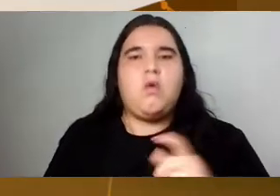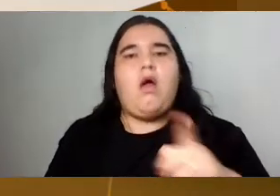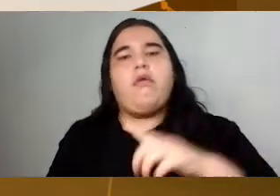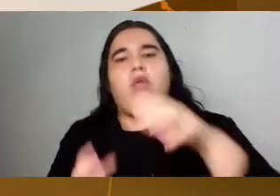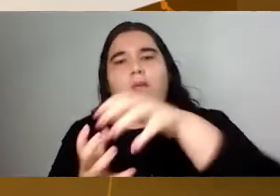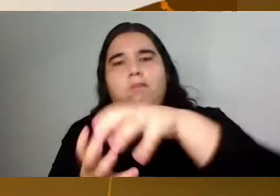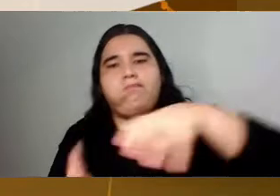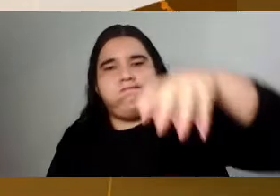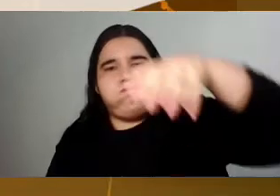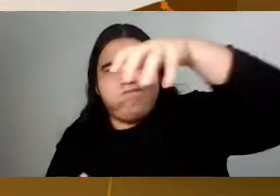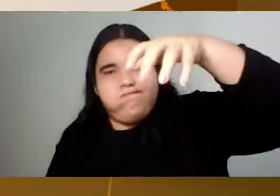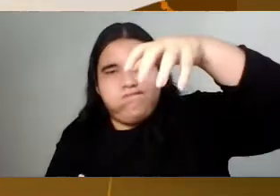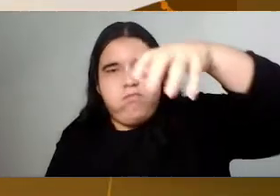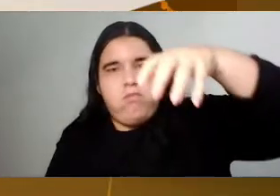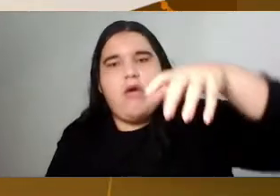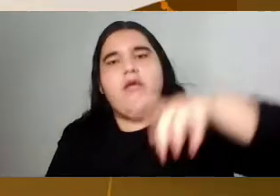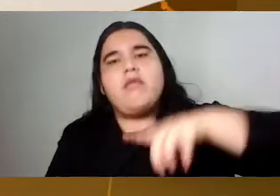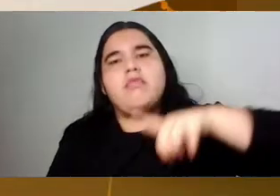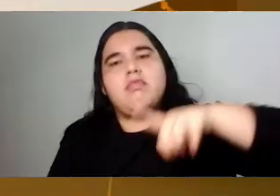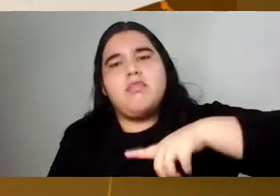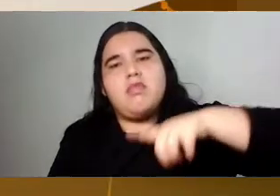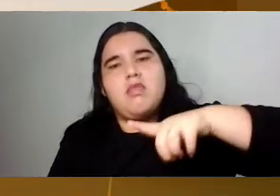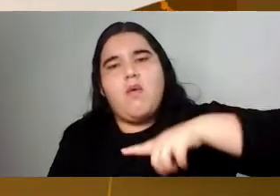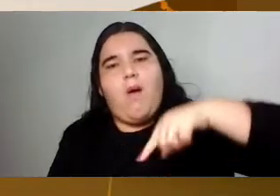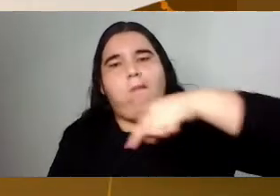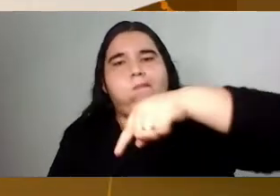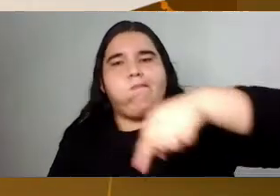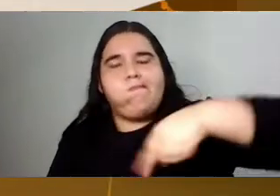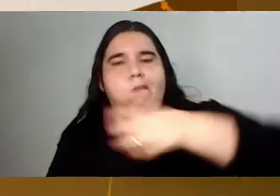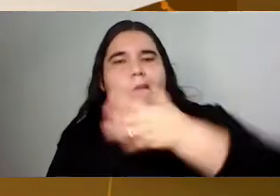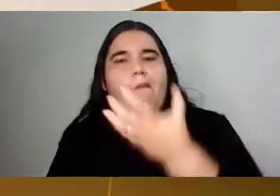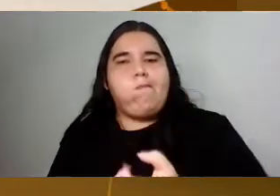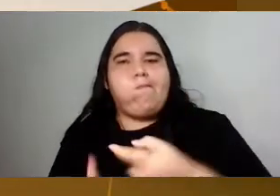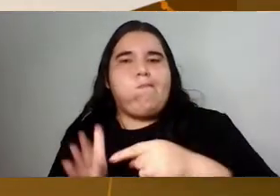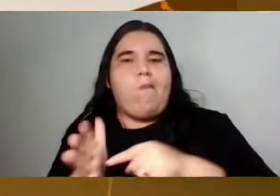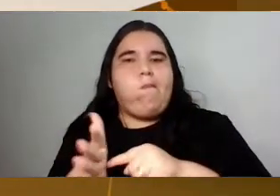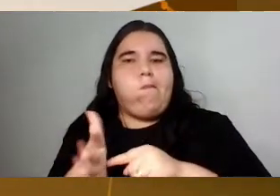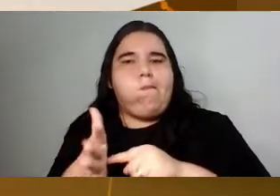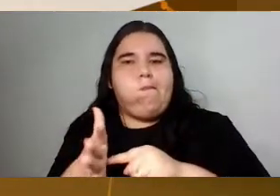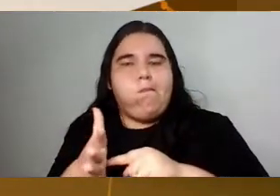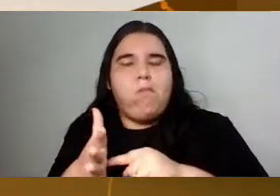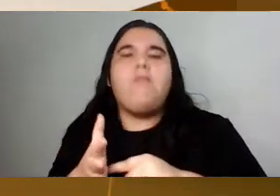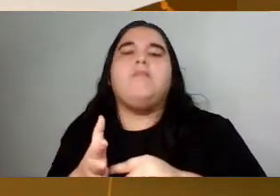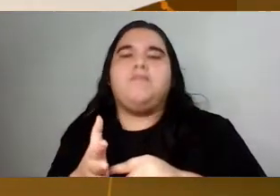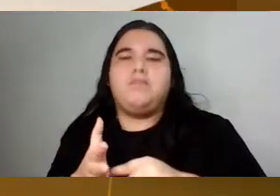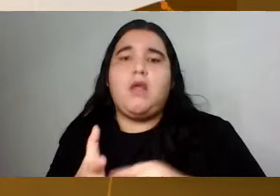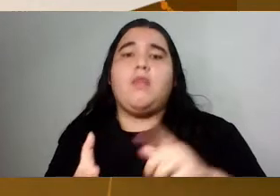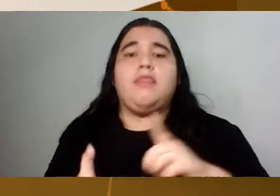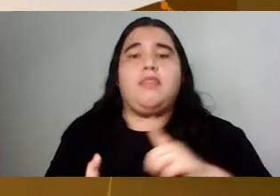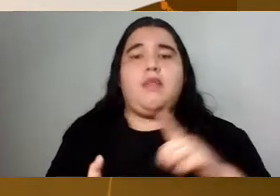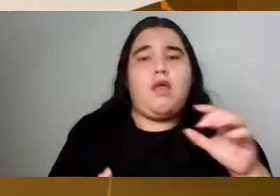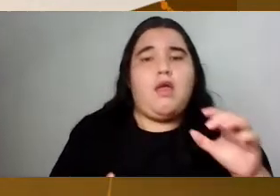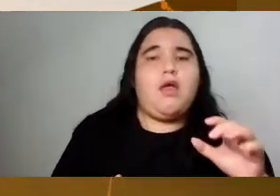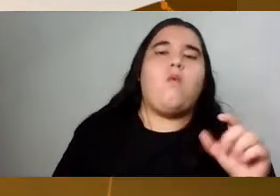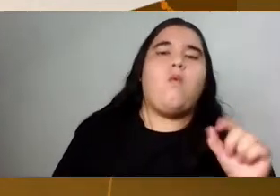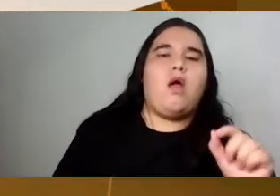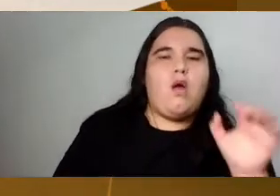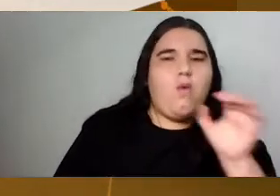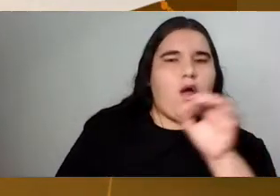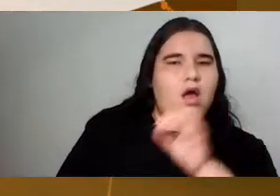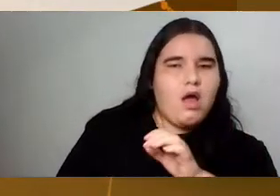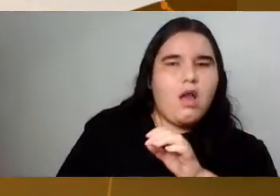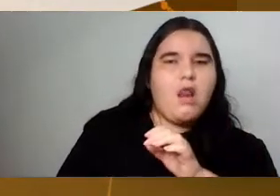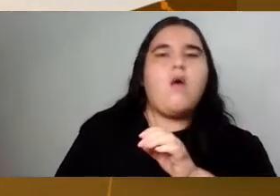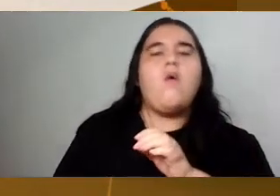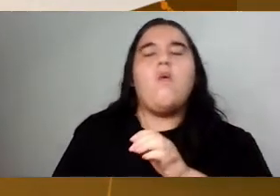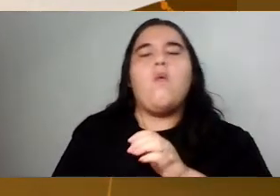fica fazendo o vácuo aqui, então o efeito da temperatura e do vácuo faz os vapores de água saírem